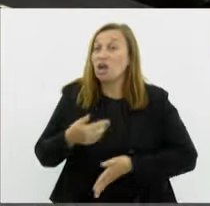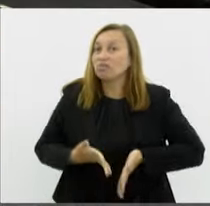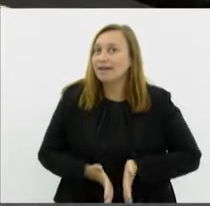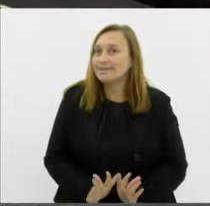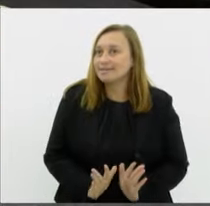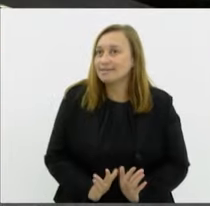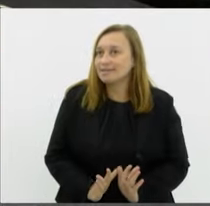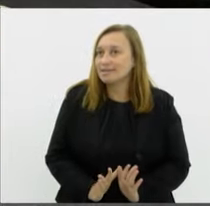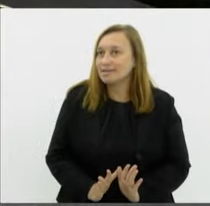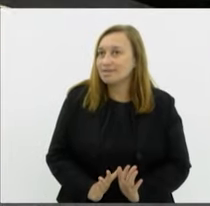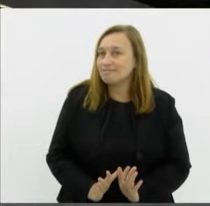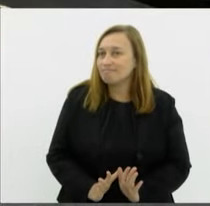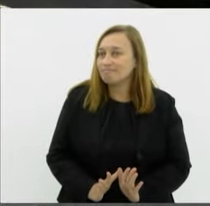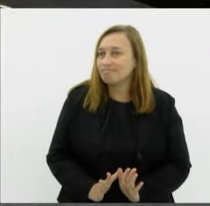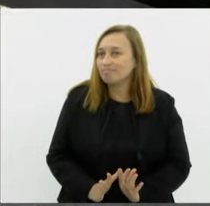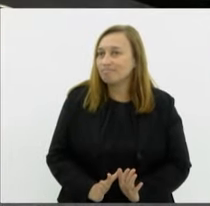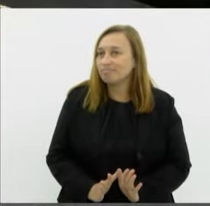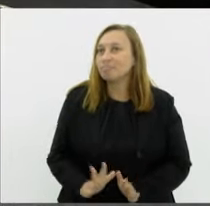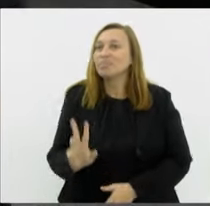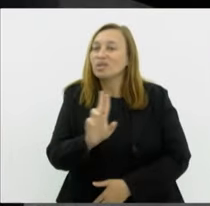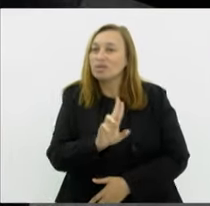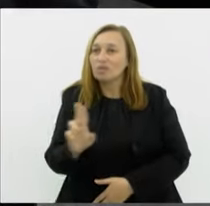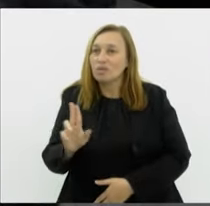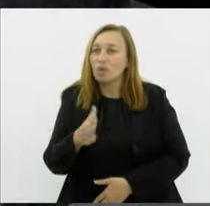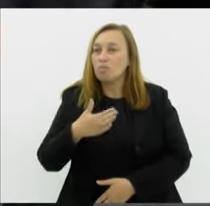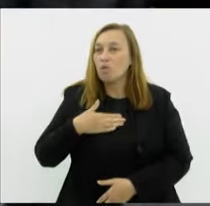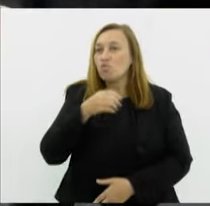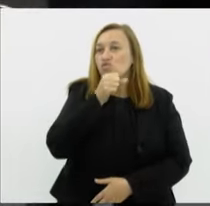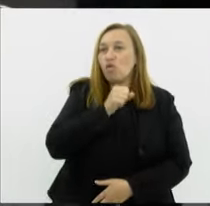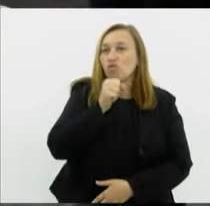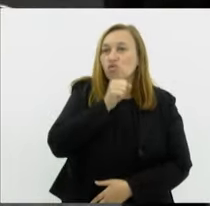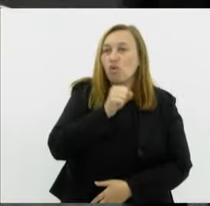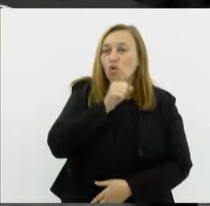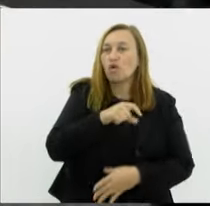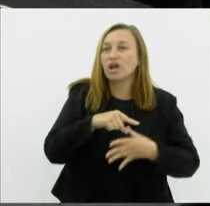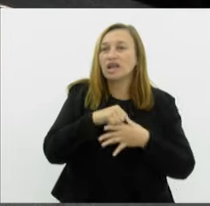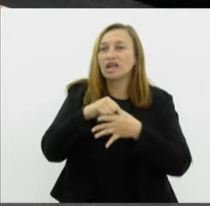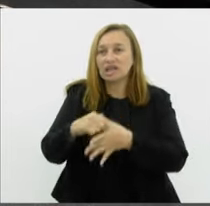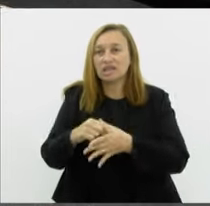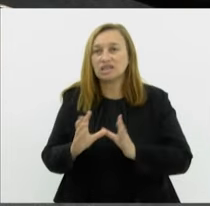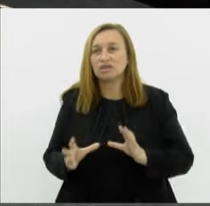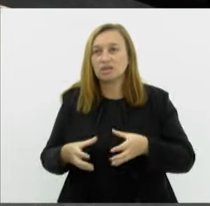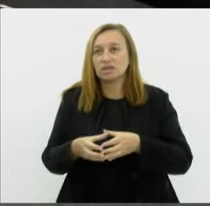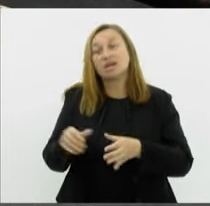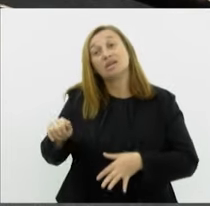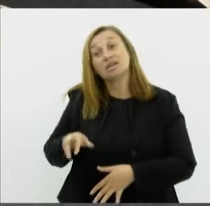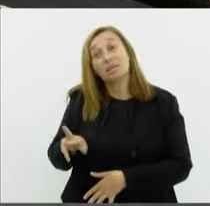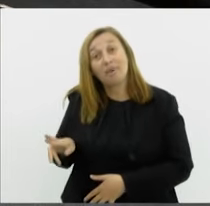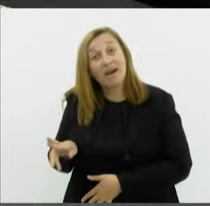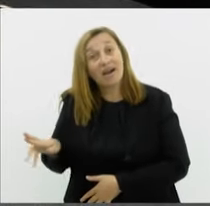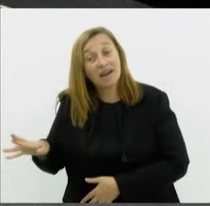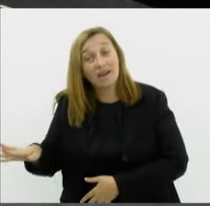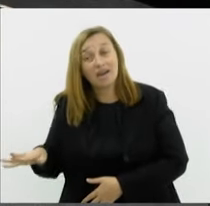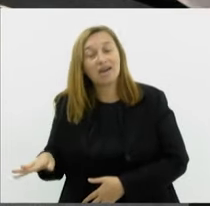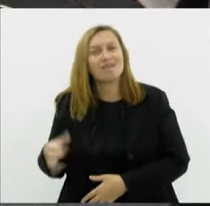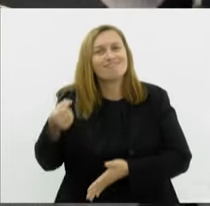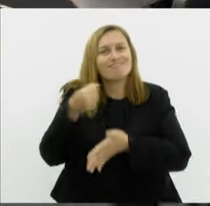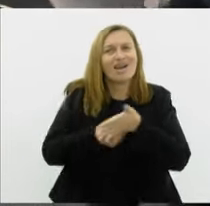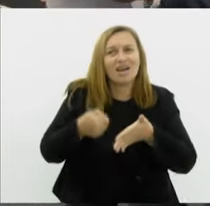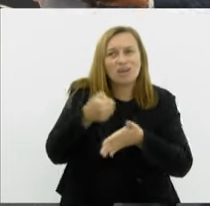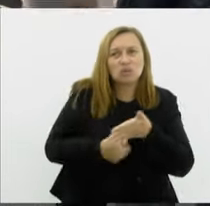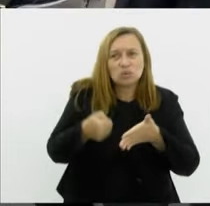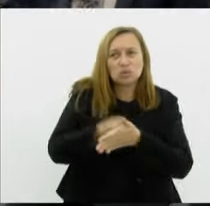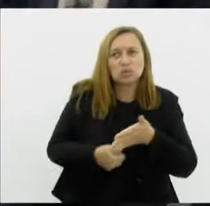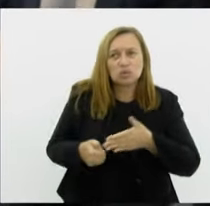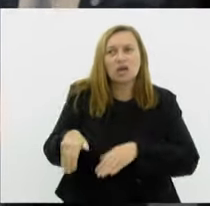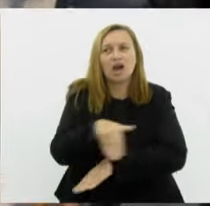foi nomeada pelo meu avô, que era líder comunitário na Maré e que, na luta, nomeou